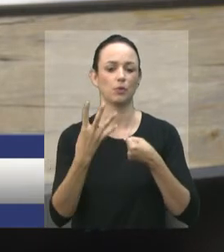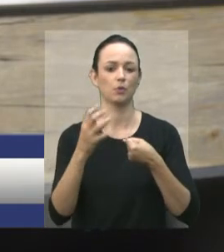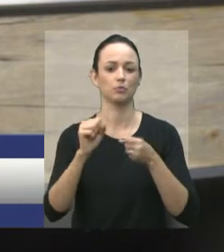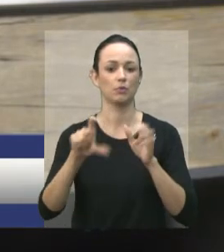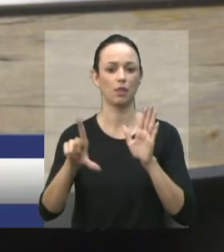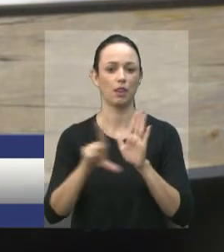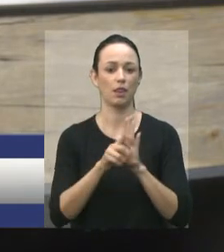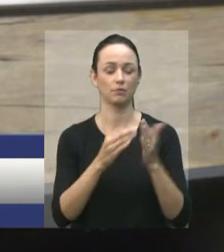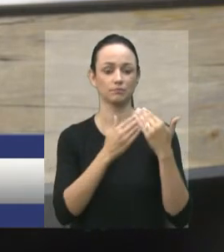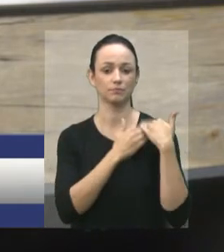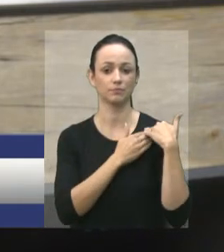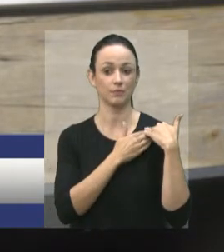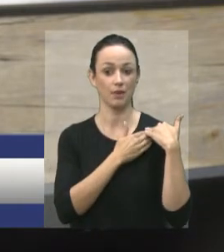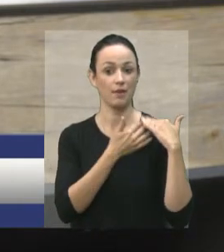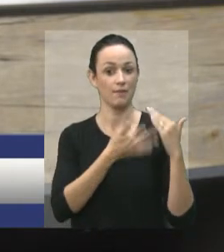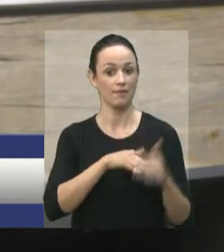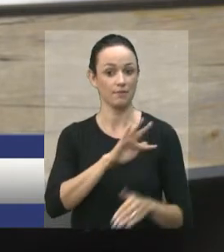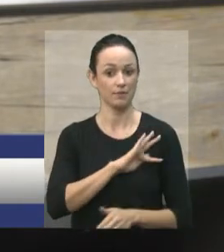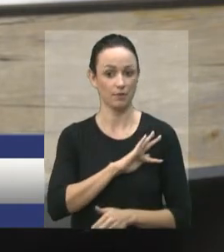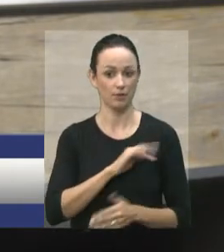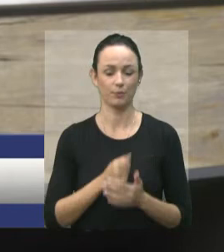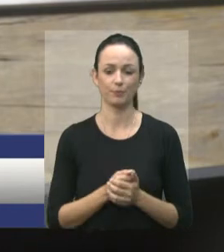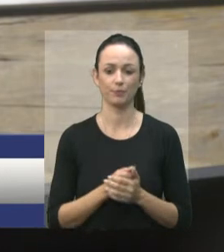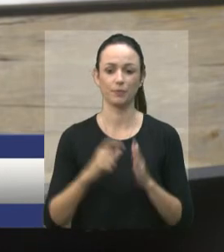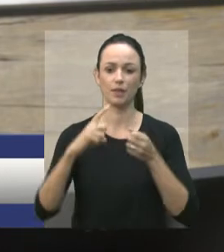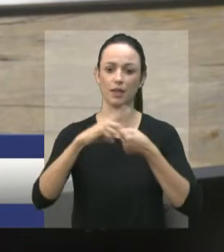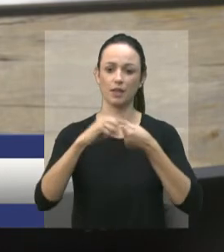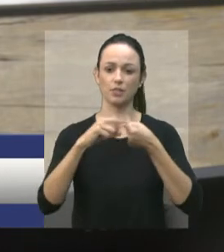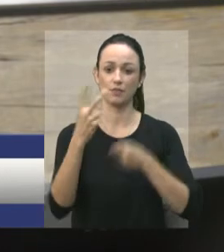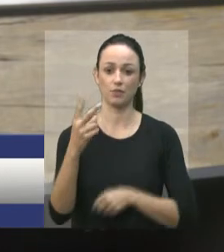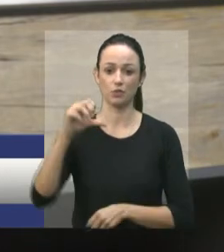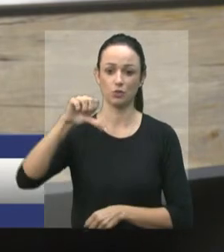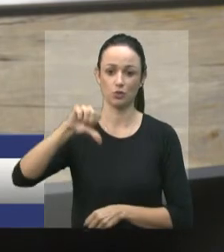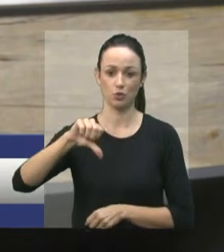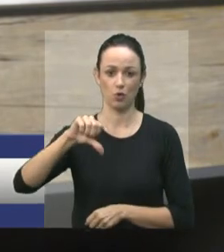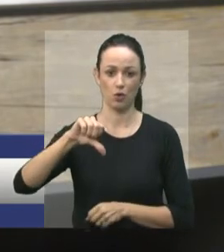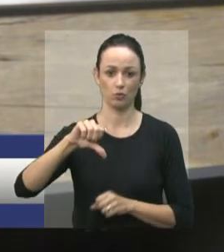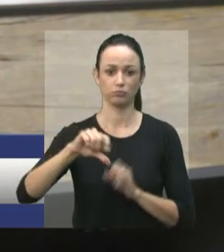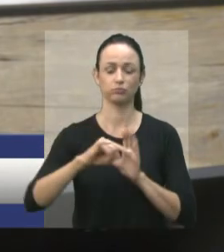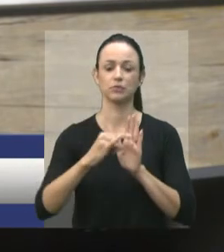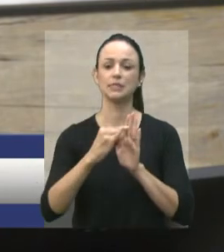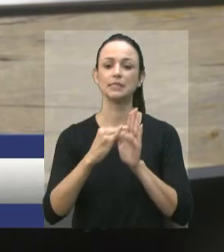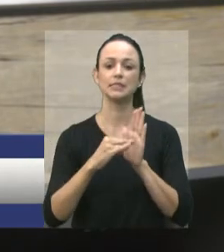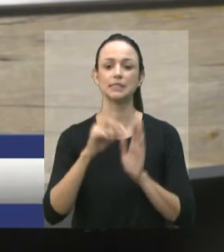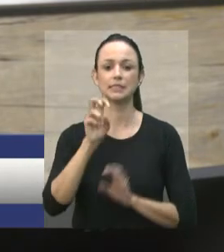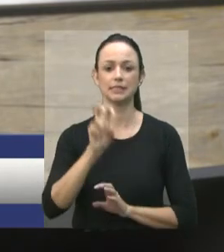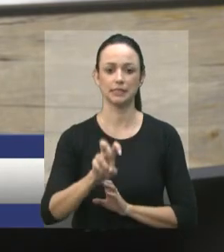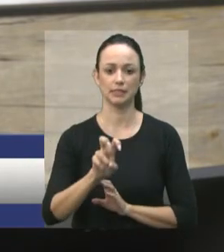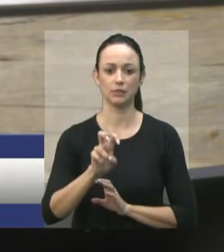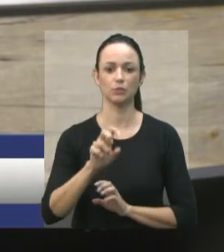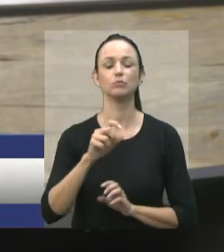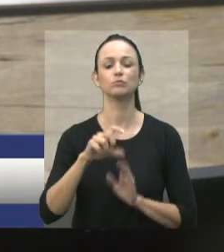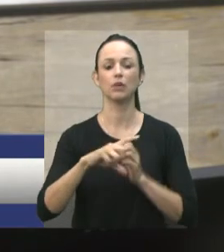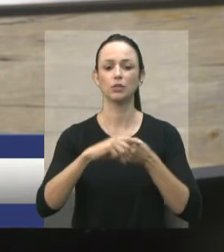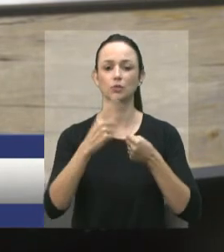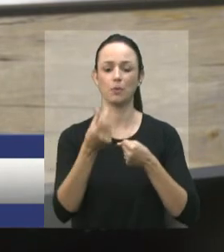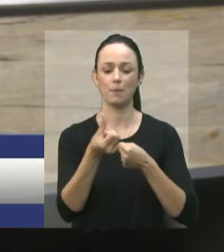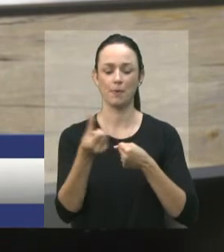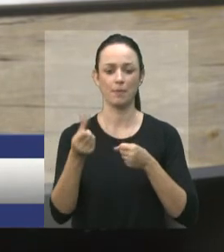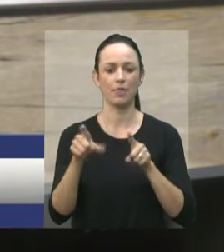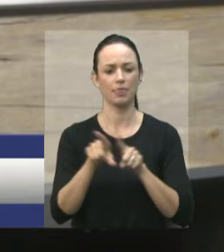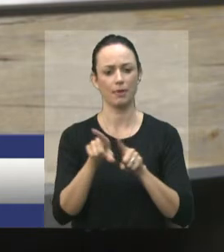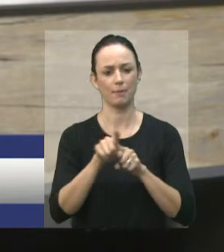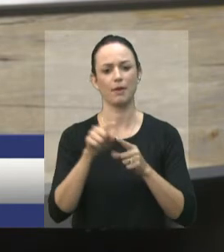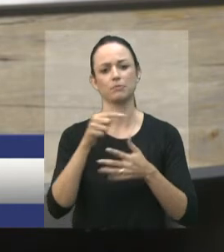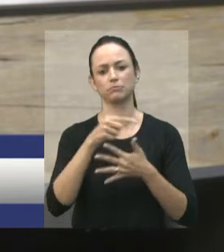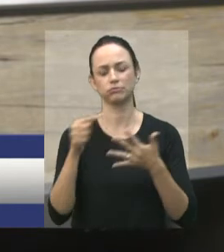de Responsabilidade Fiscal, no artigo 29, inciso 5, artigo 166 e seguintes